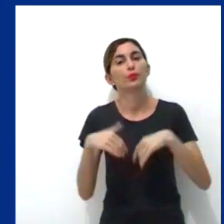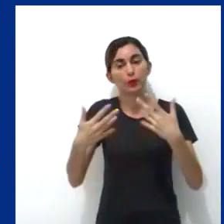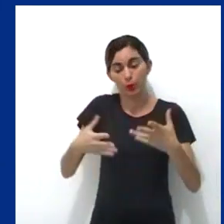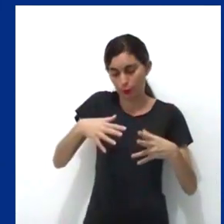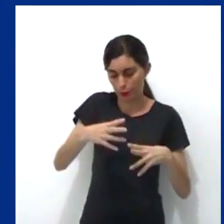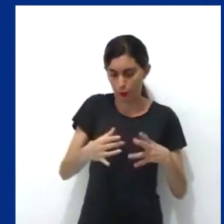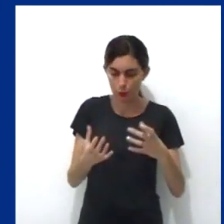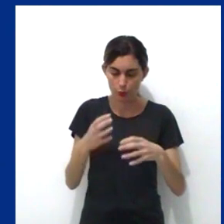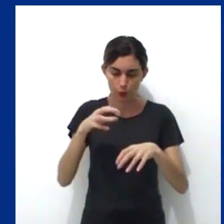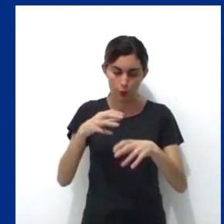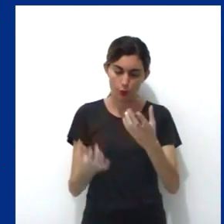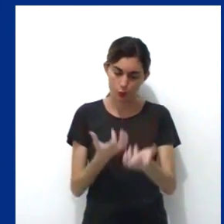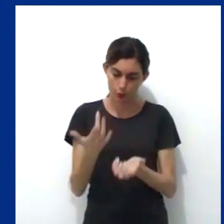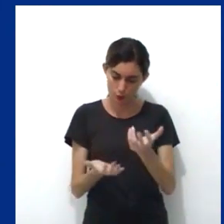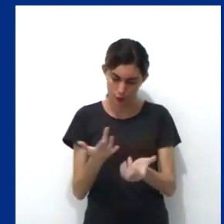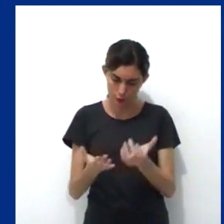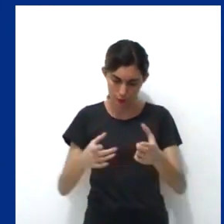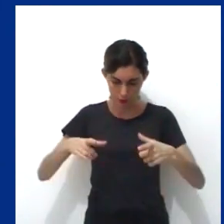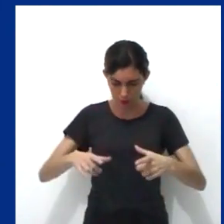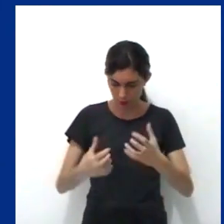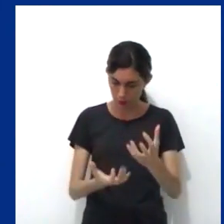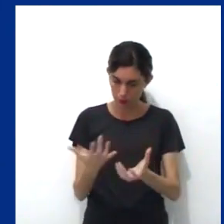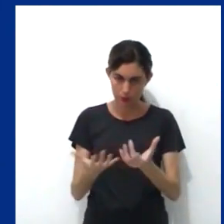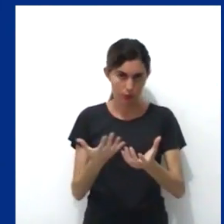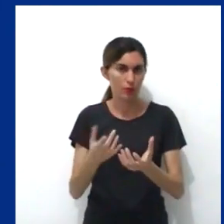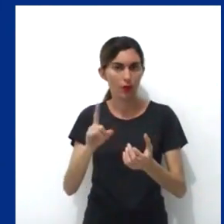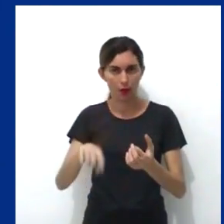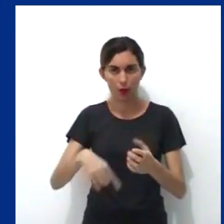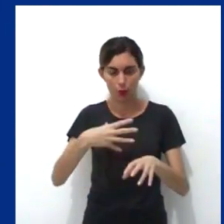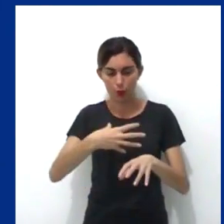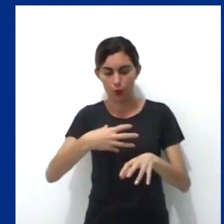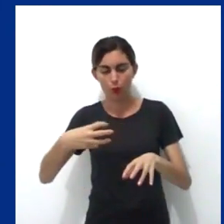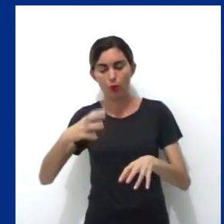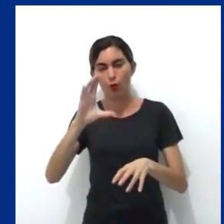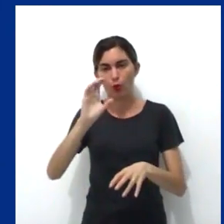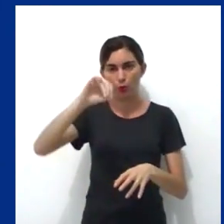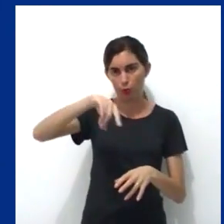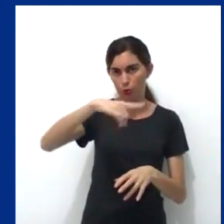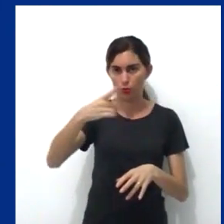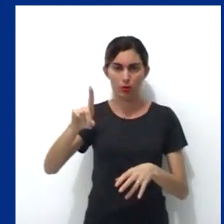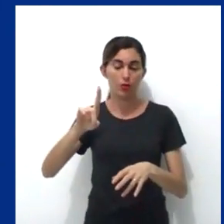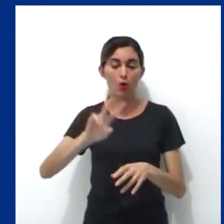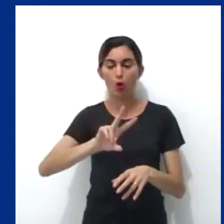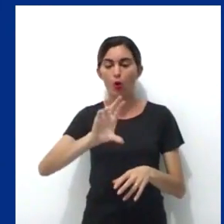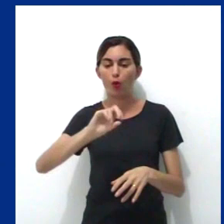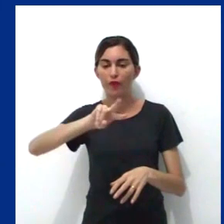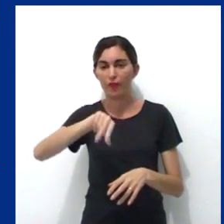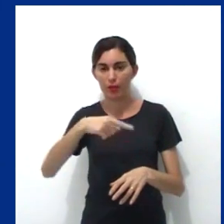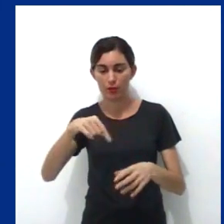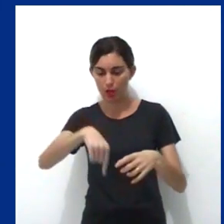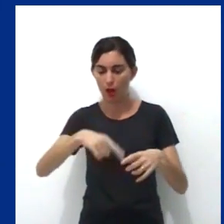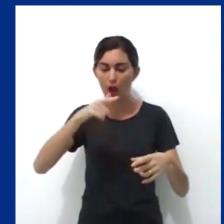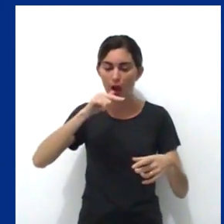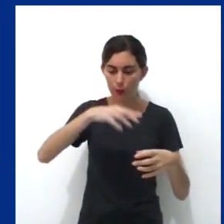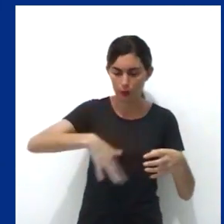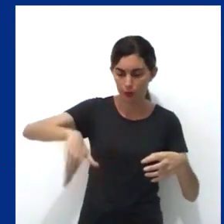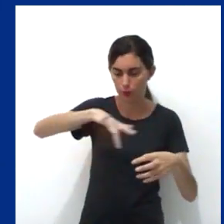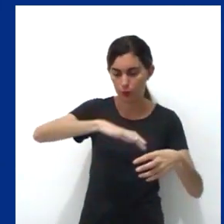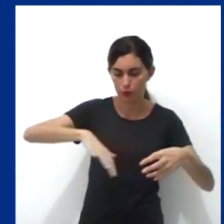metal. A panela que é de metal, ela está absorvendo o calor e esse calor está